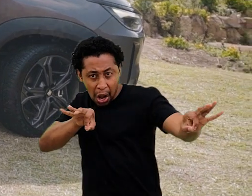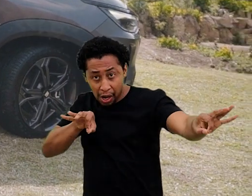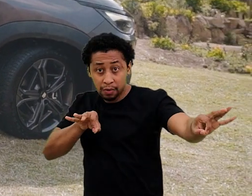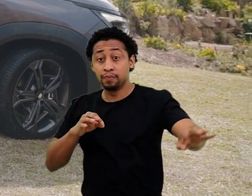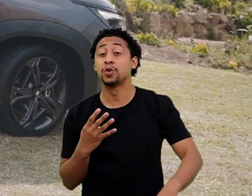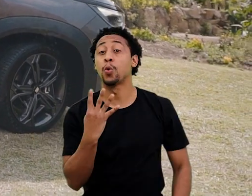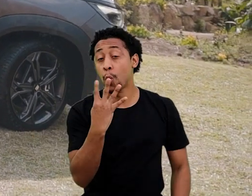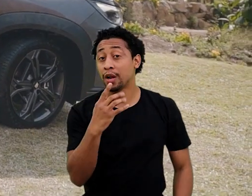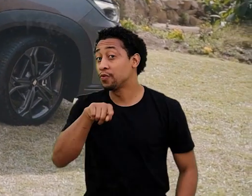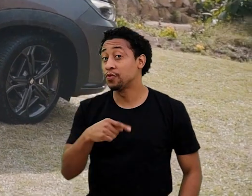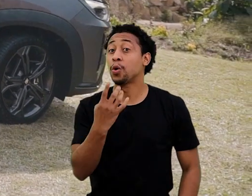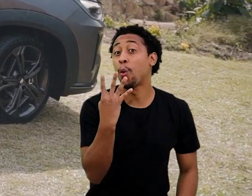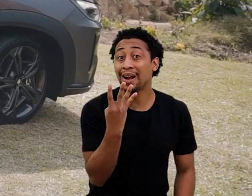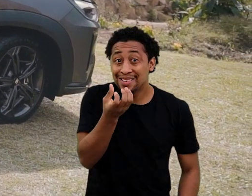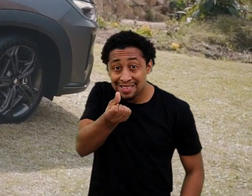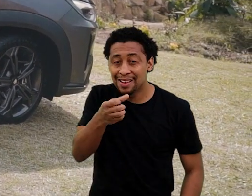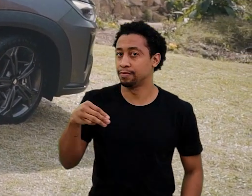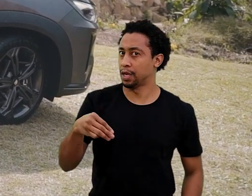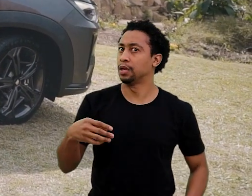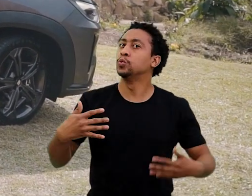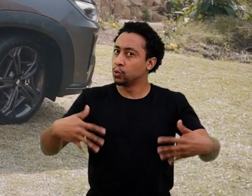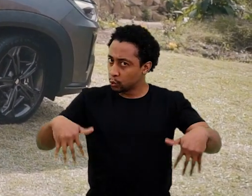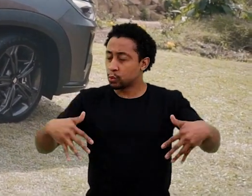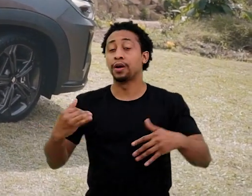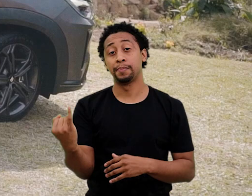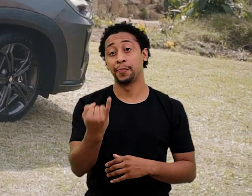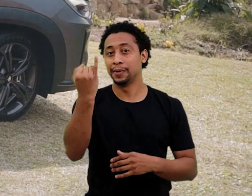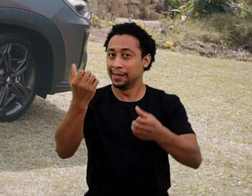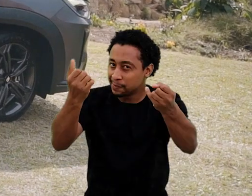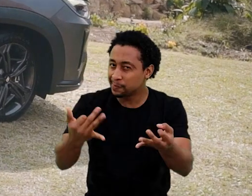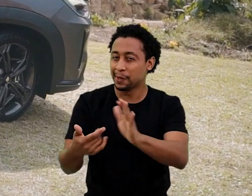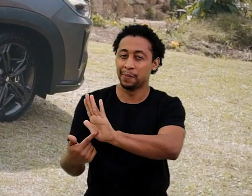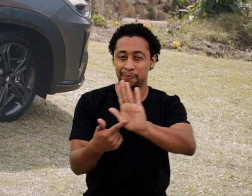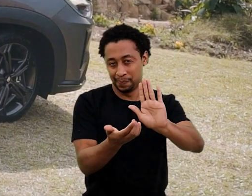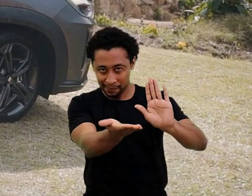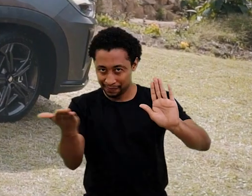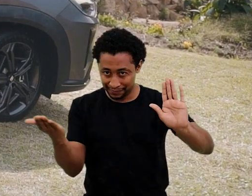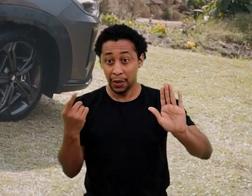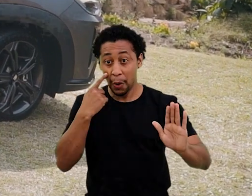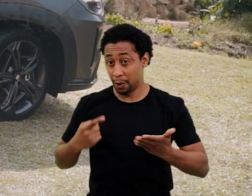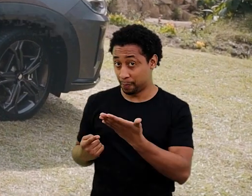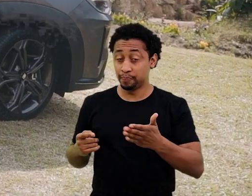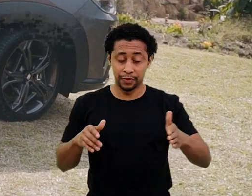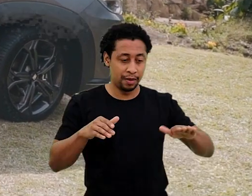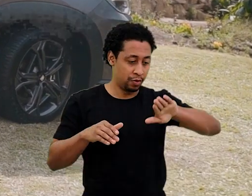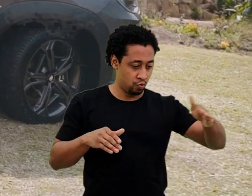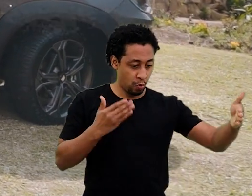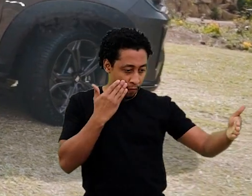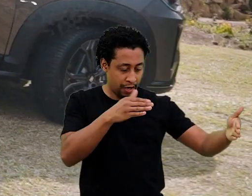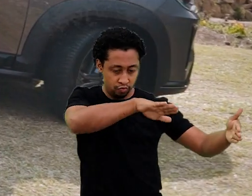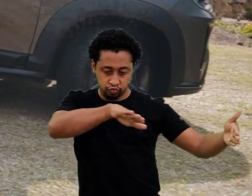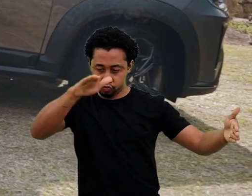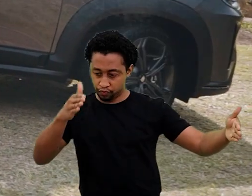4,46 m agora de comprimento. Então aqui é importante explicar para vocês. Esse balanço traseiro é o